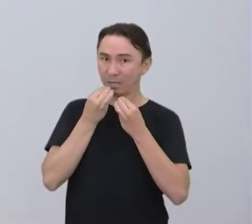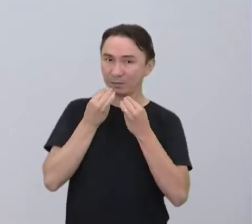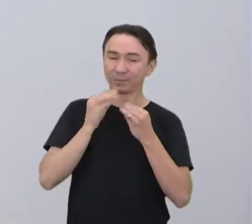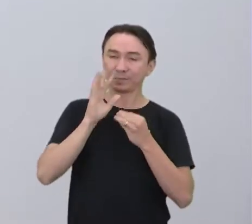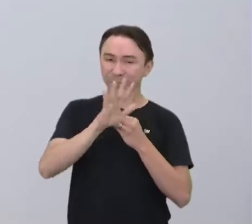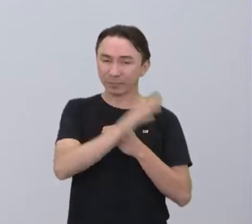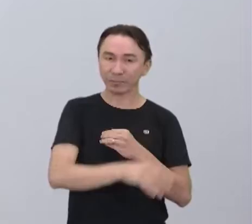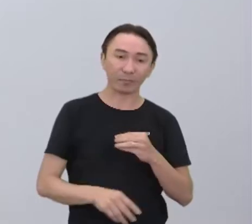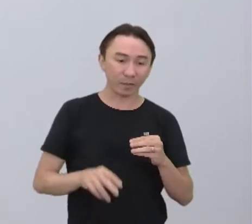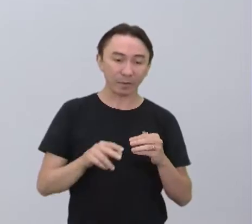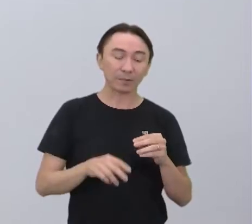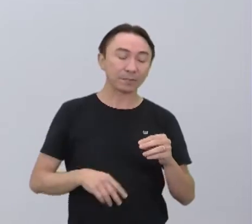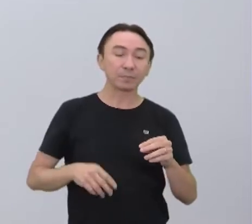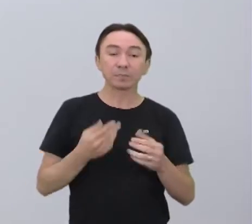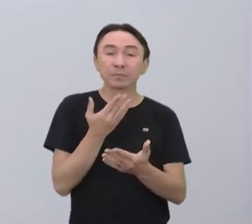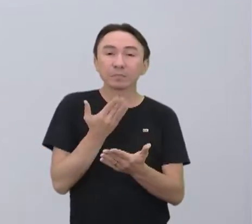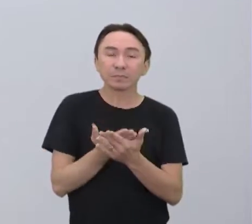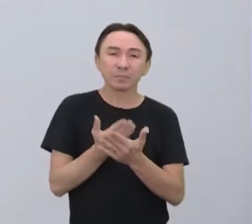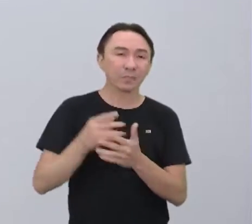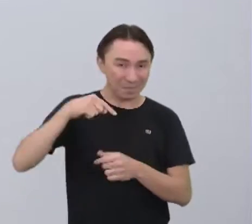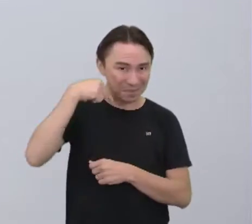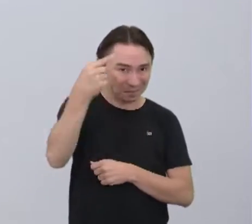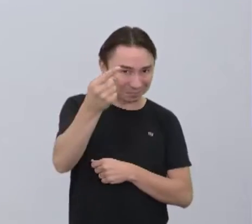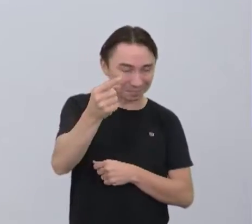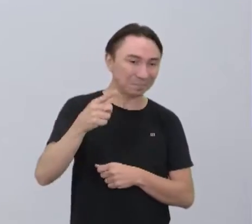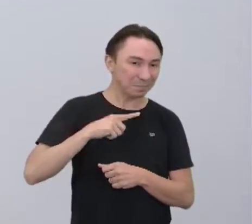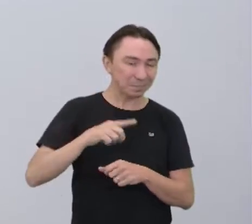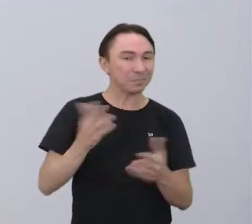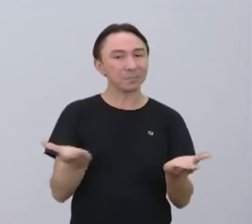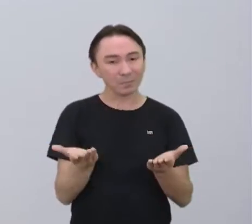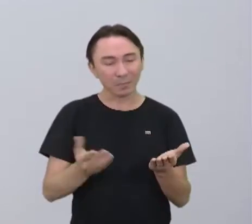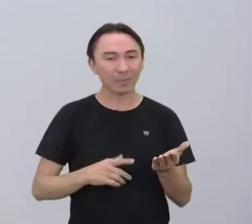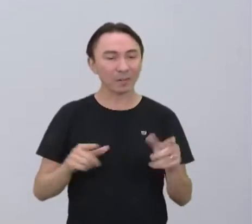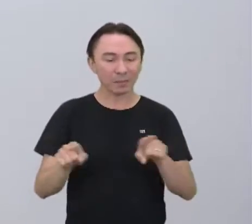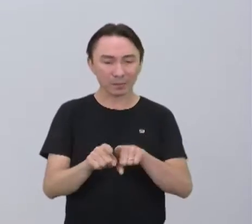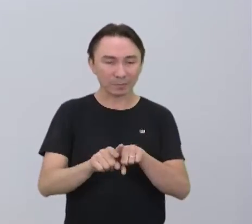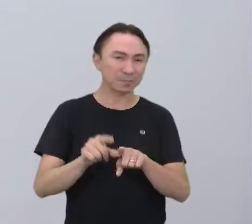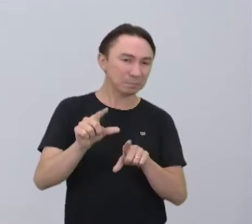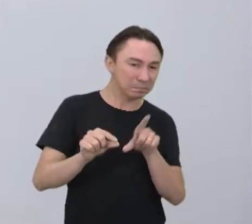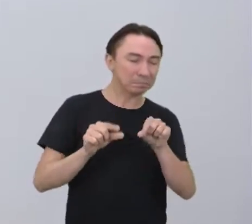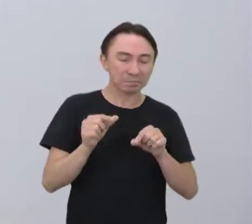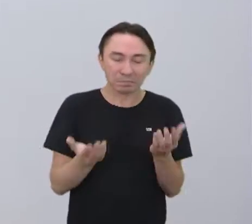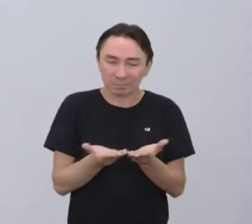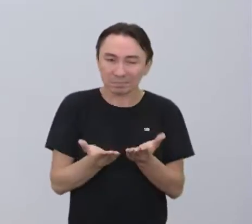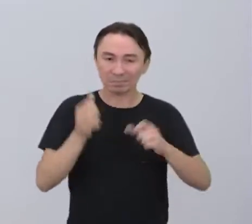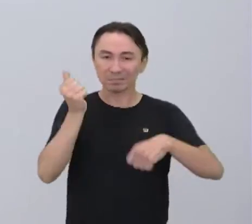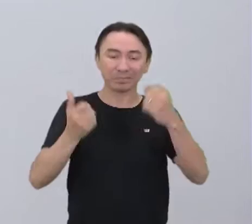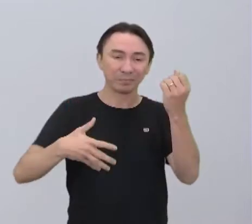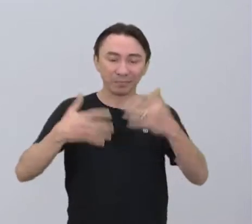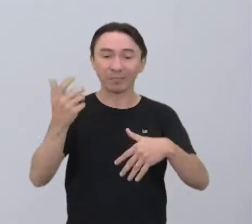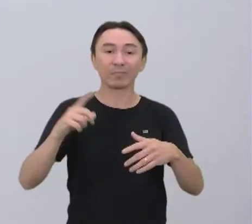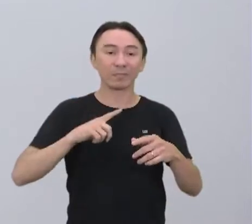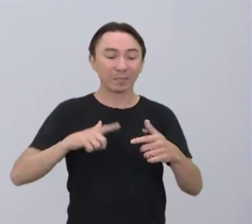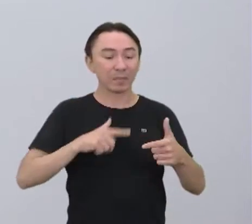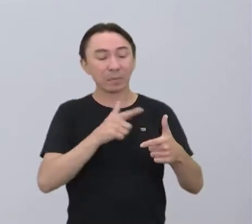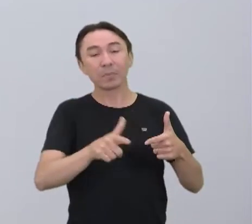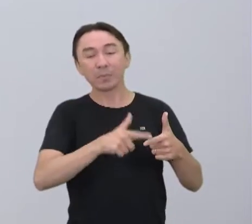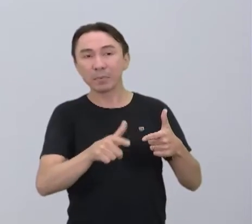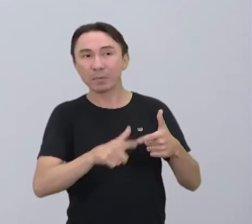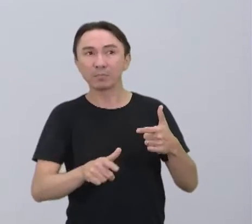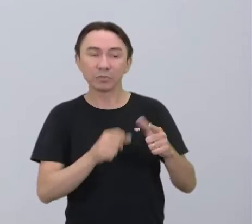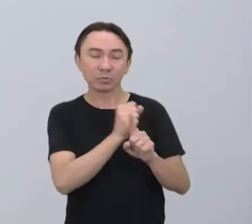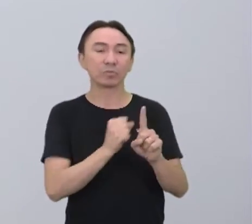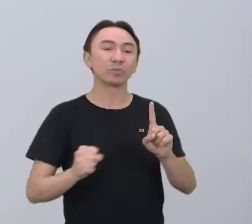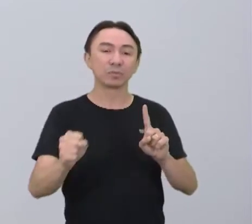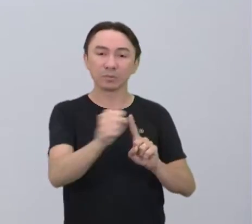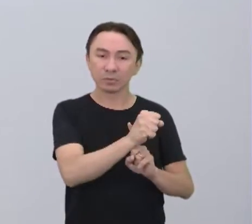aula, porque, na verdade, hoje a gente vai falar sobre problemas relacionados à alimentação, só que problemas sociais, né? Então,